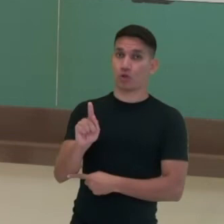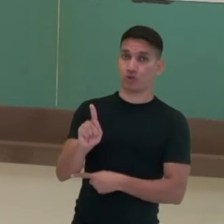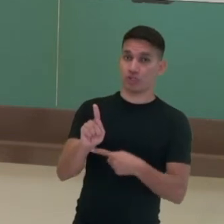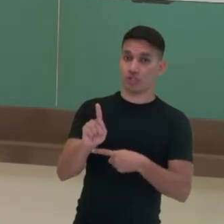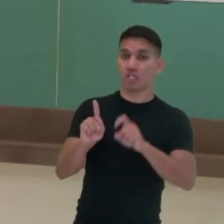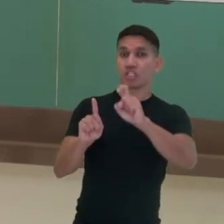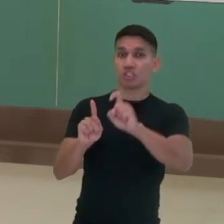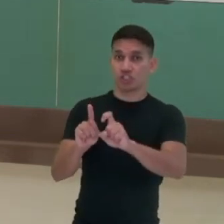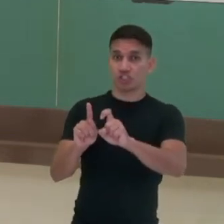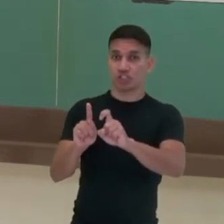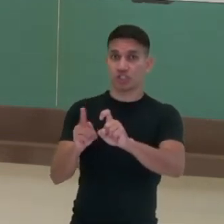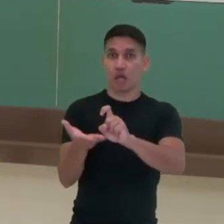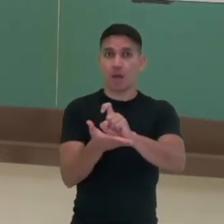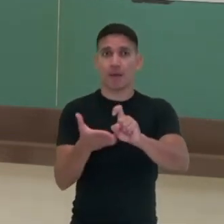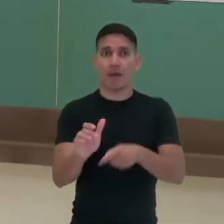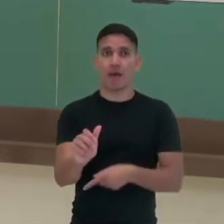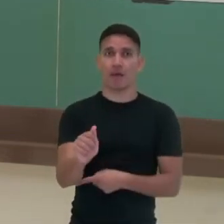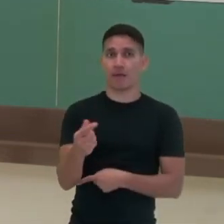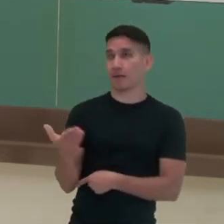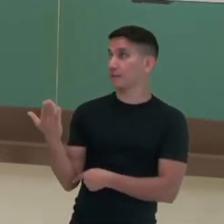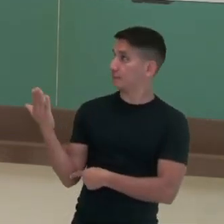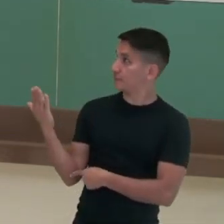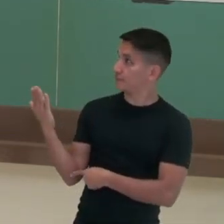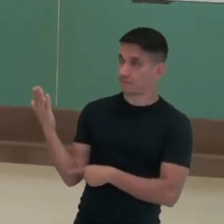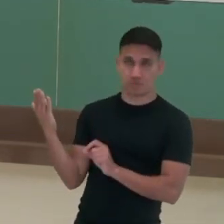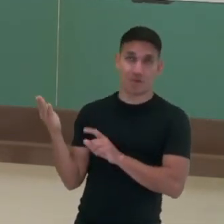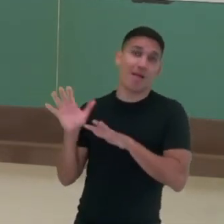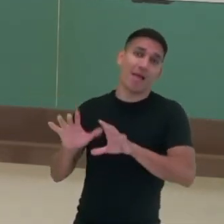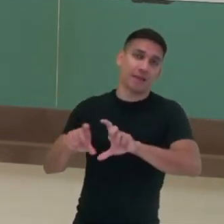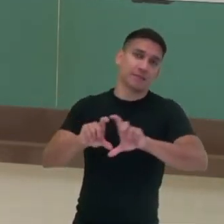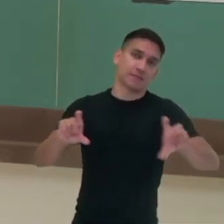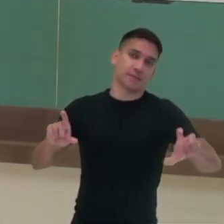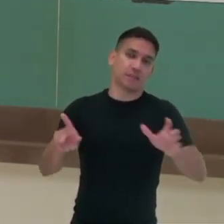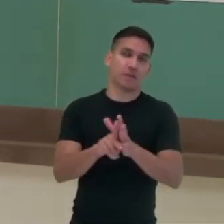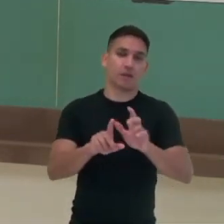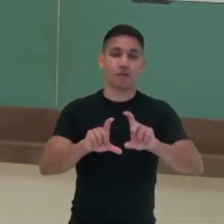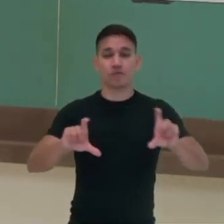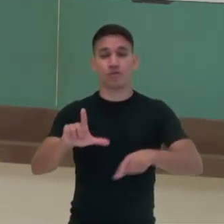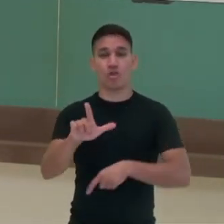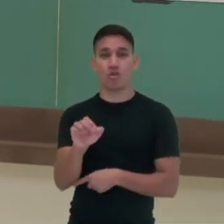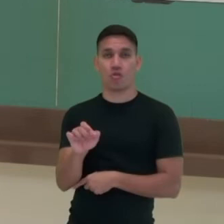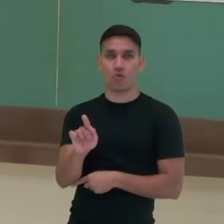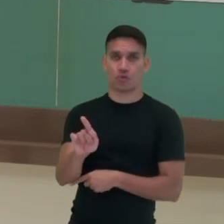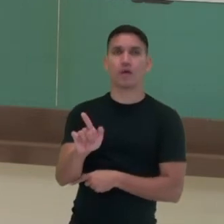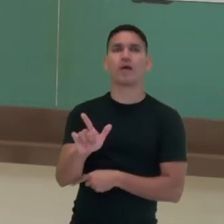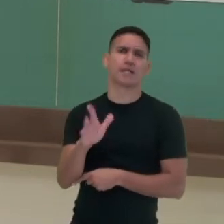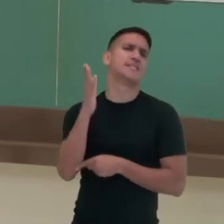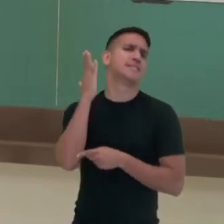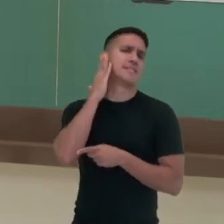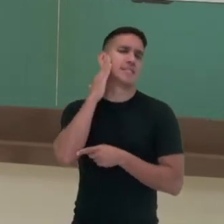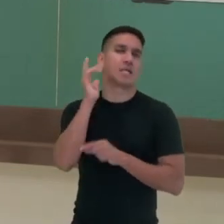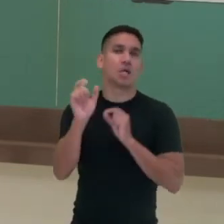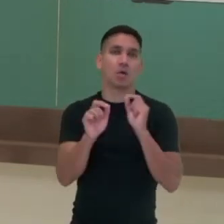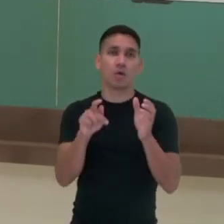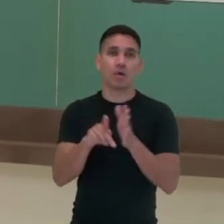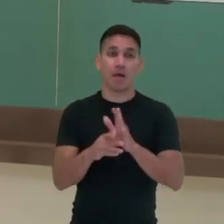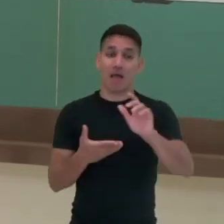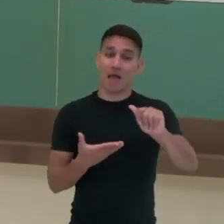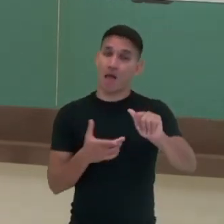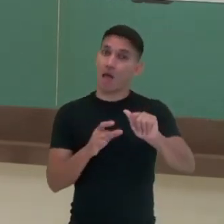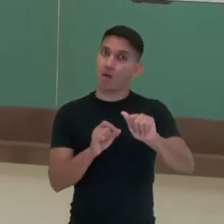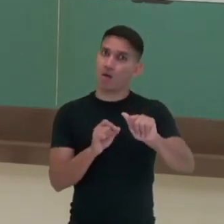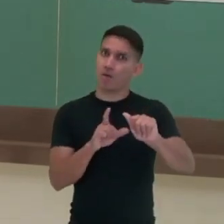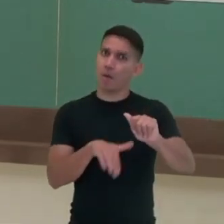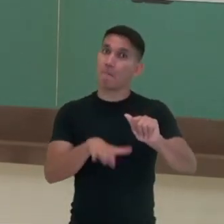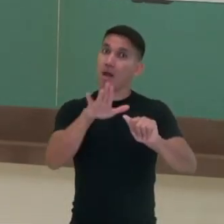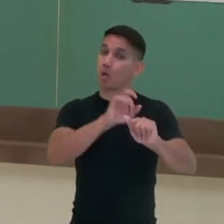na base A. Está aqui, né? Essa é a lei que define uma função logarítmica. Já sei que o meu A, né, nesse caso,